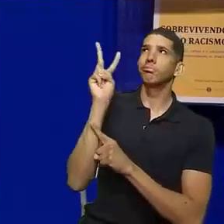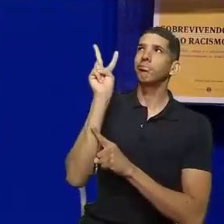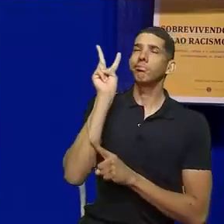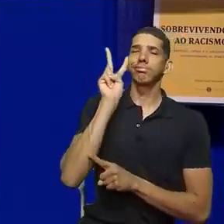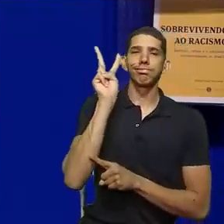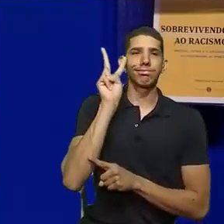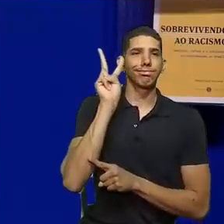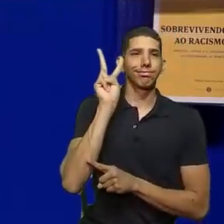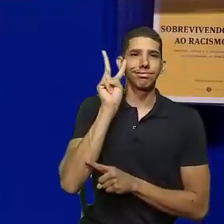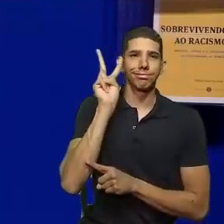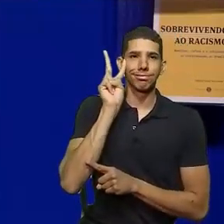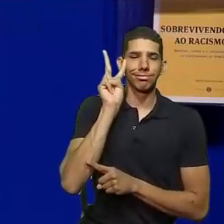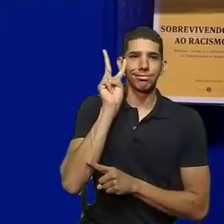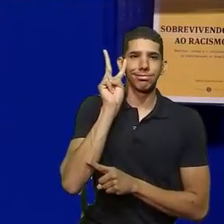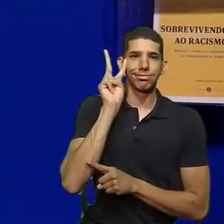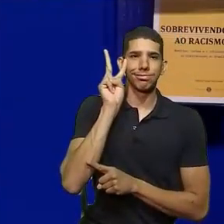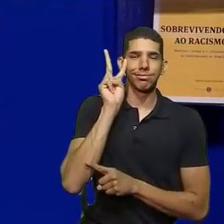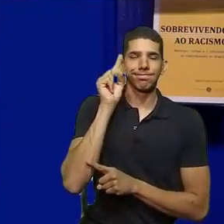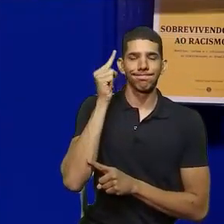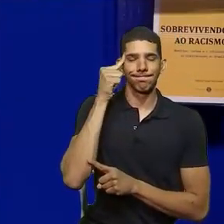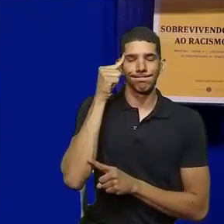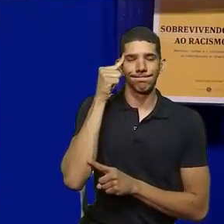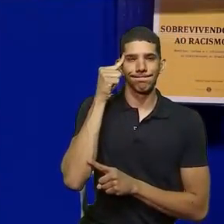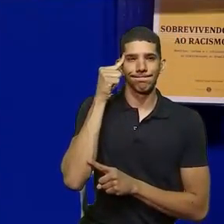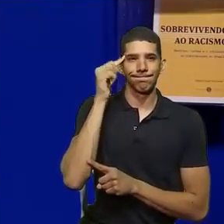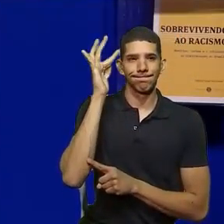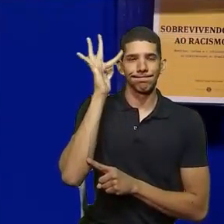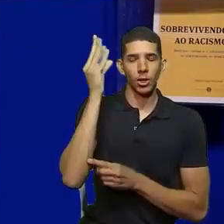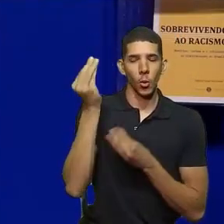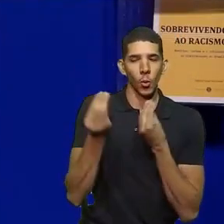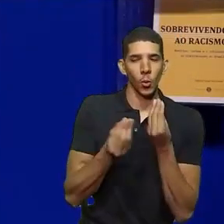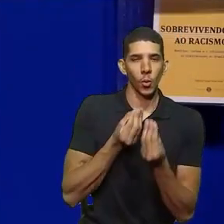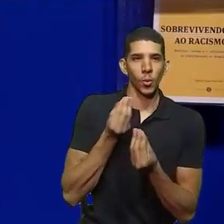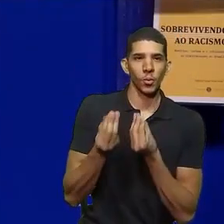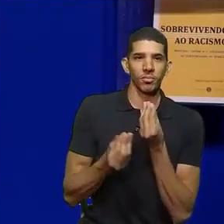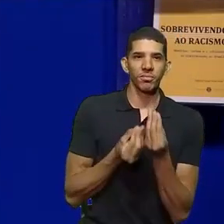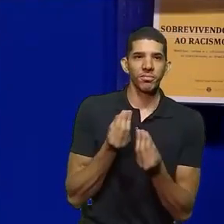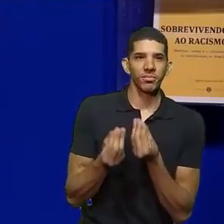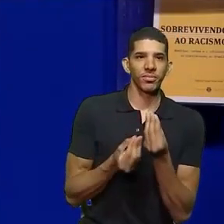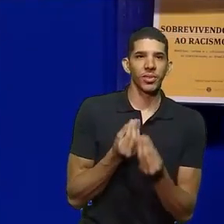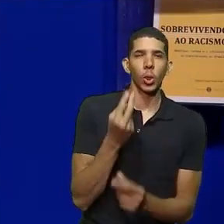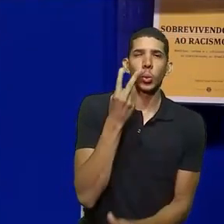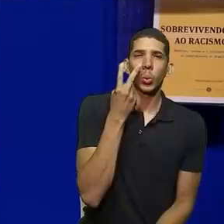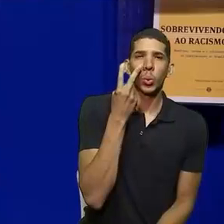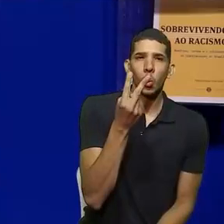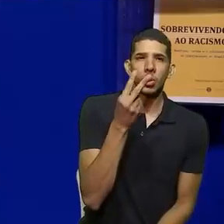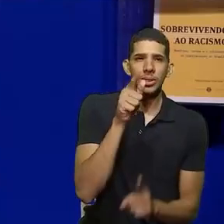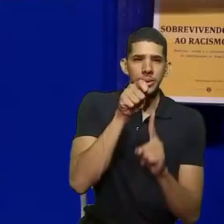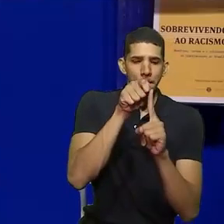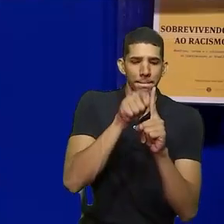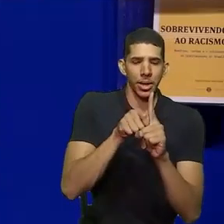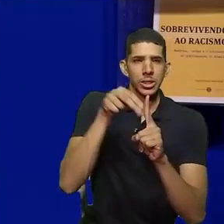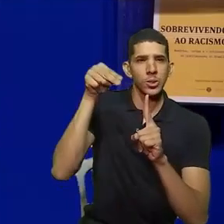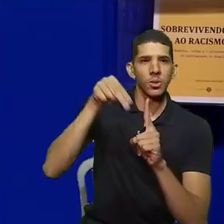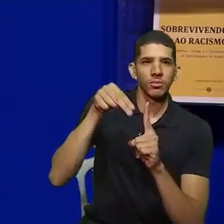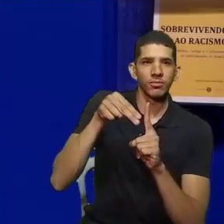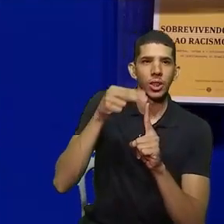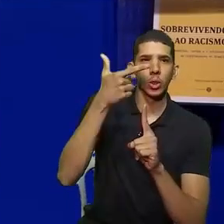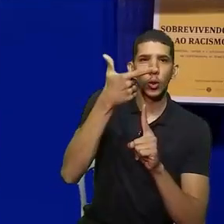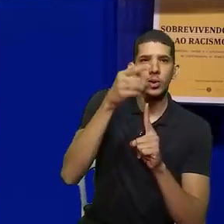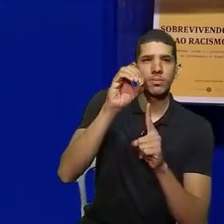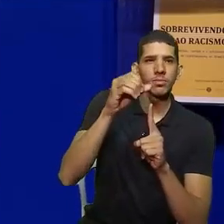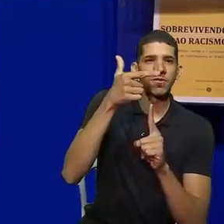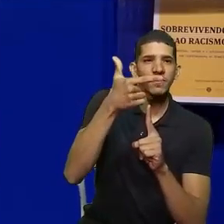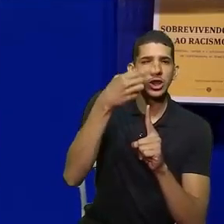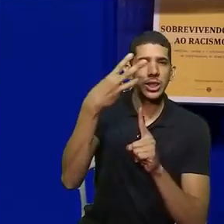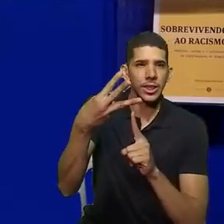Um corpo, espírito, do que foi aquele 2 de novembro de 2023. Aí eu também fiz um